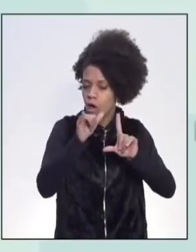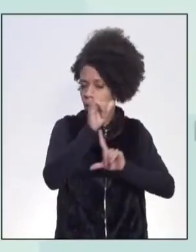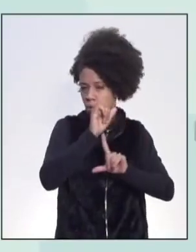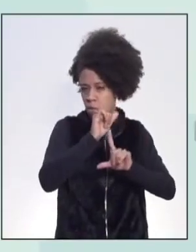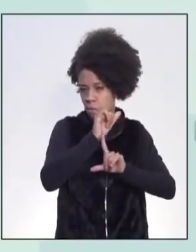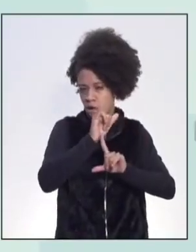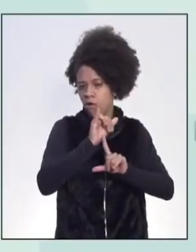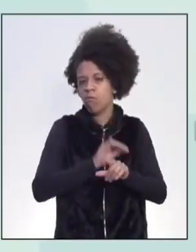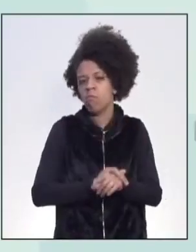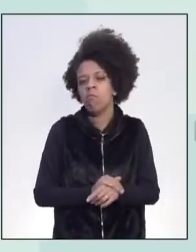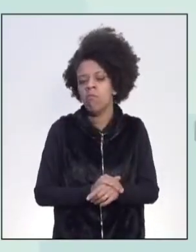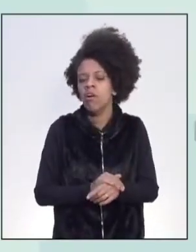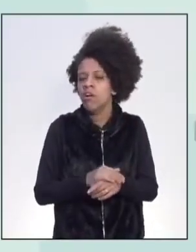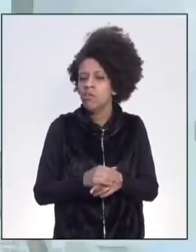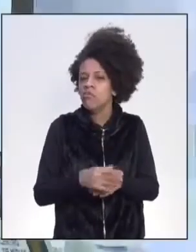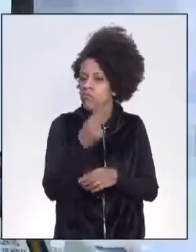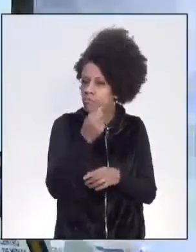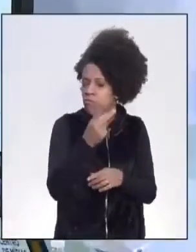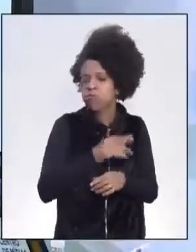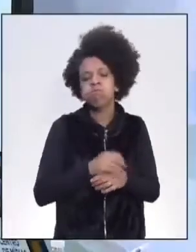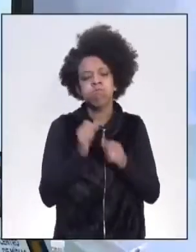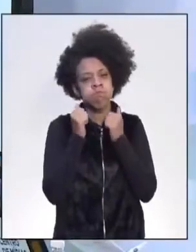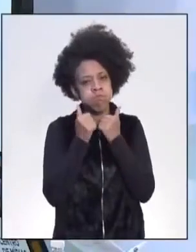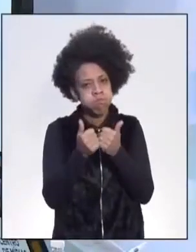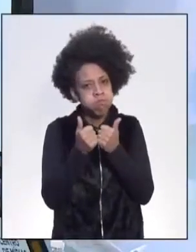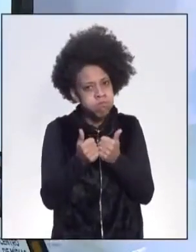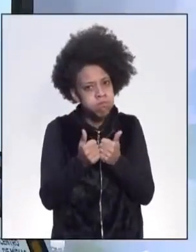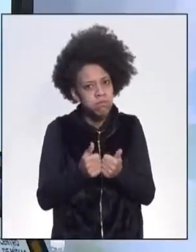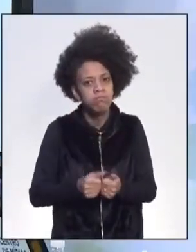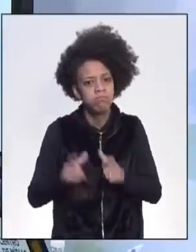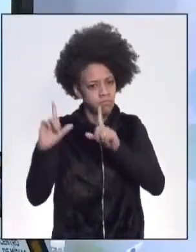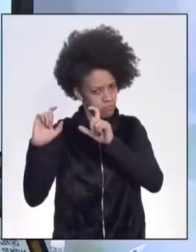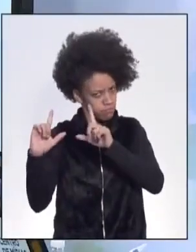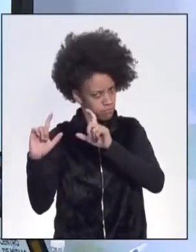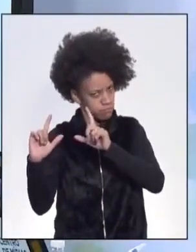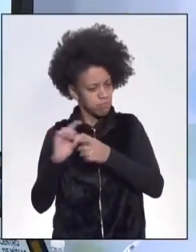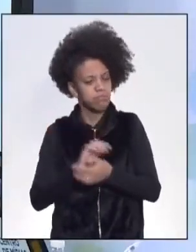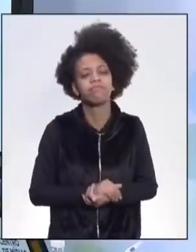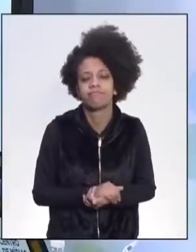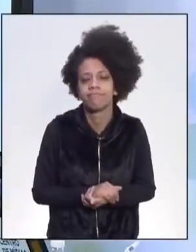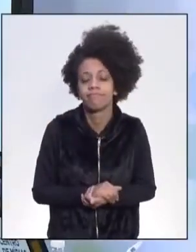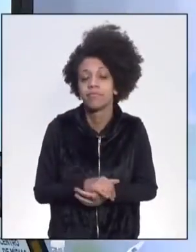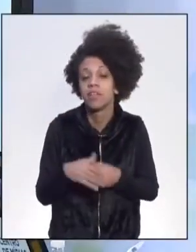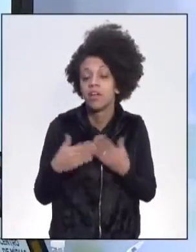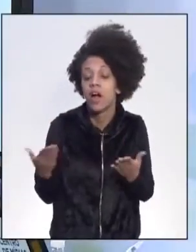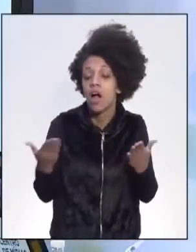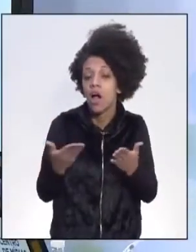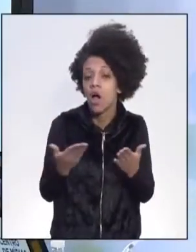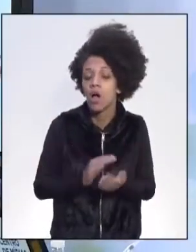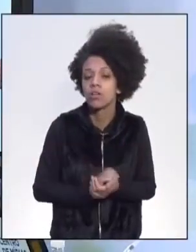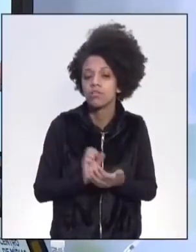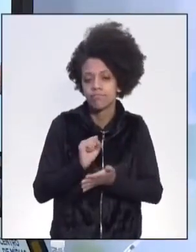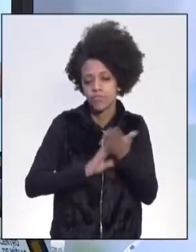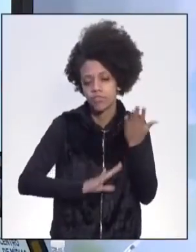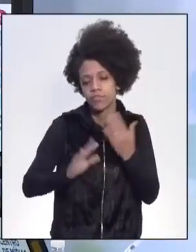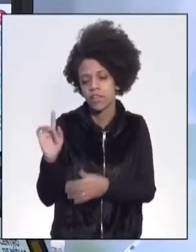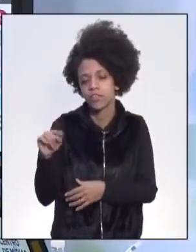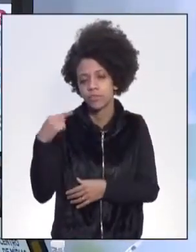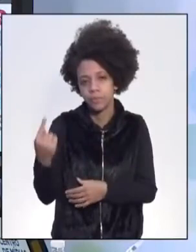no 12, no ponto 0 e 12. Muito bom. Tiraram o print aí da tela? Muito bom. Então, vamos agora para a próxima